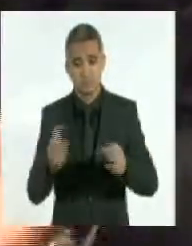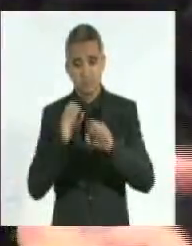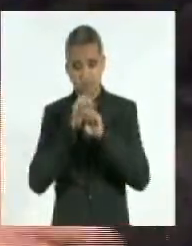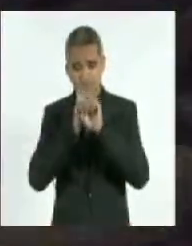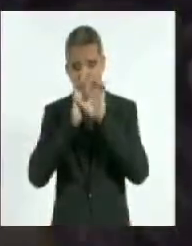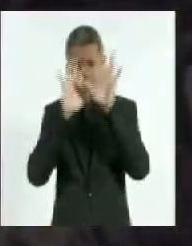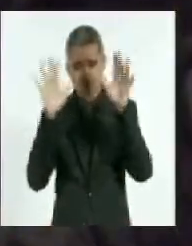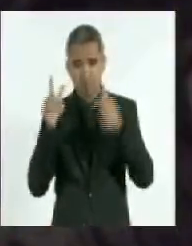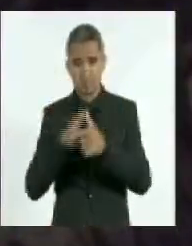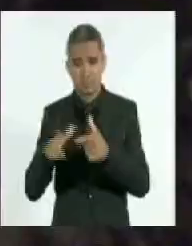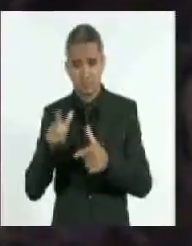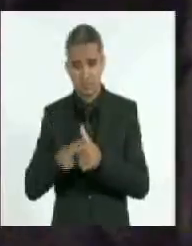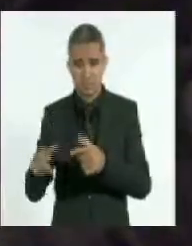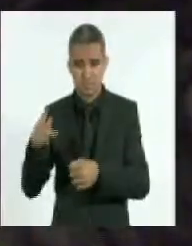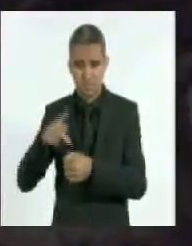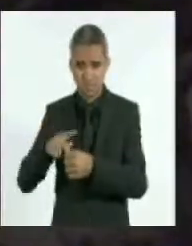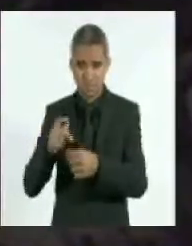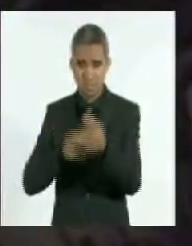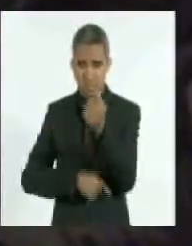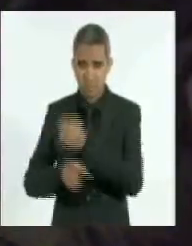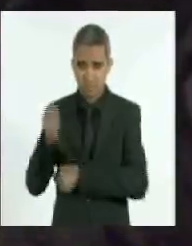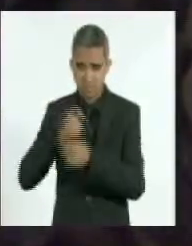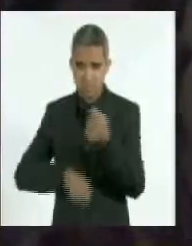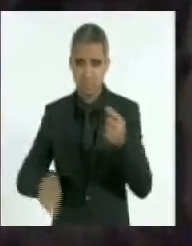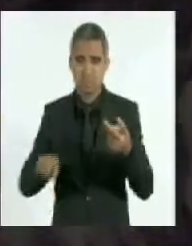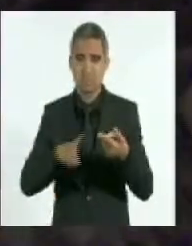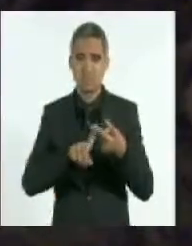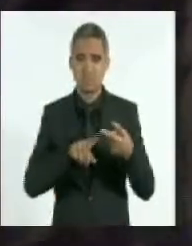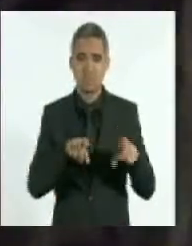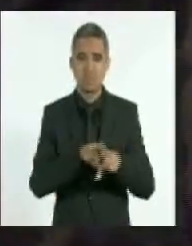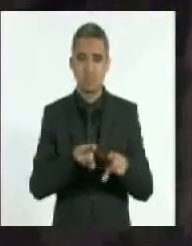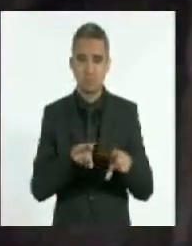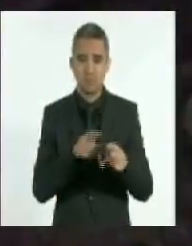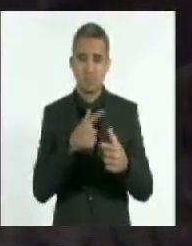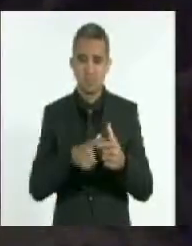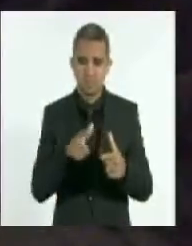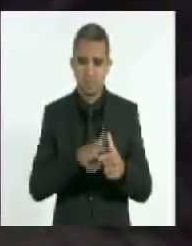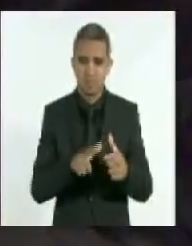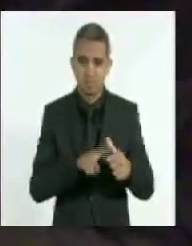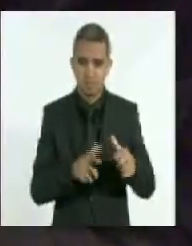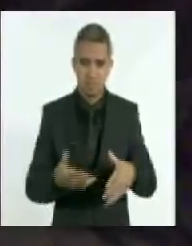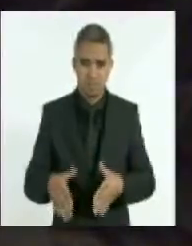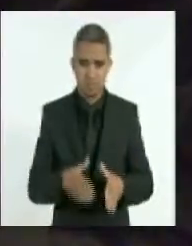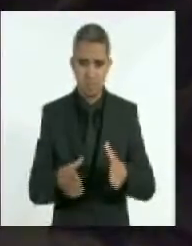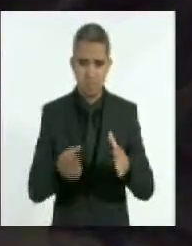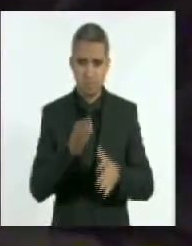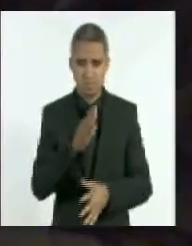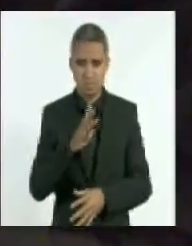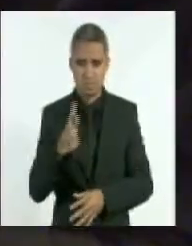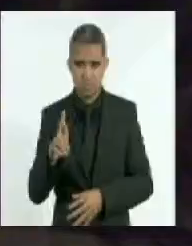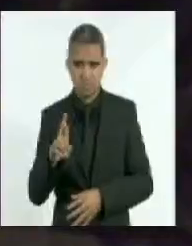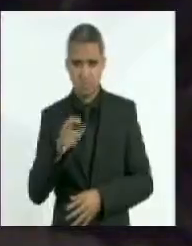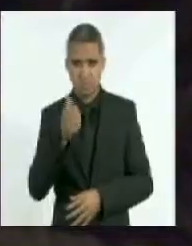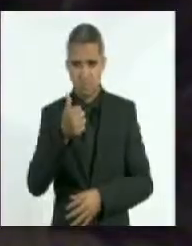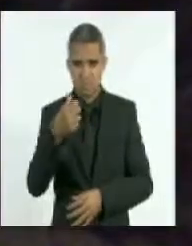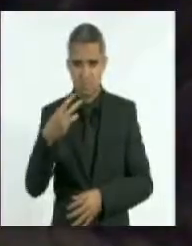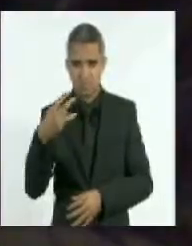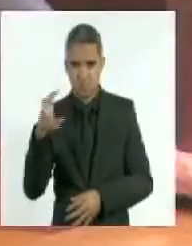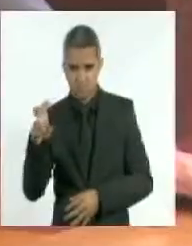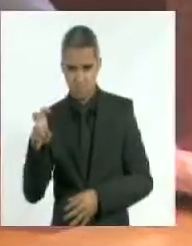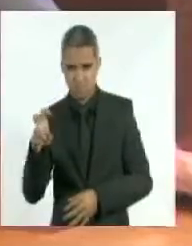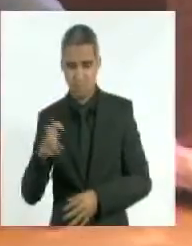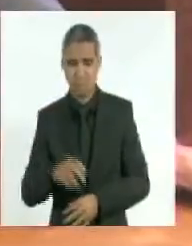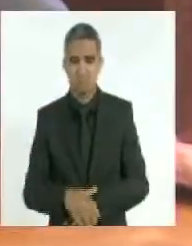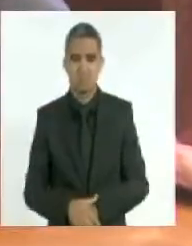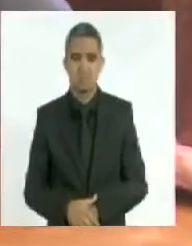o problema também da 135, que é que esta casa não deve se calar diante de todo esse descalabro que está aí.